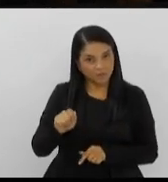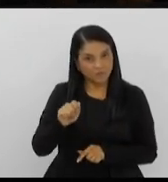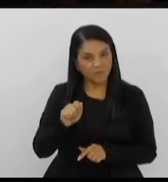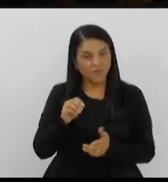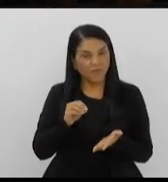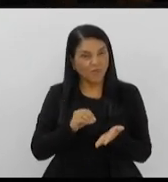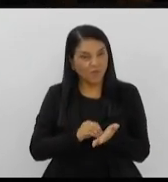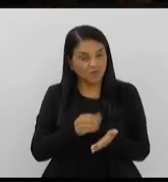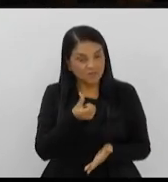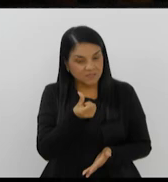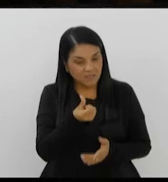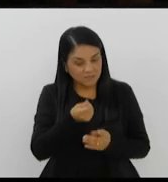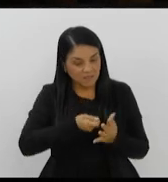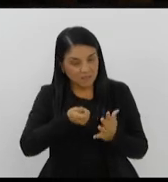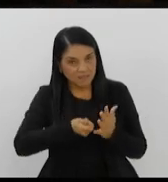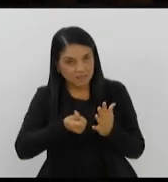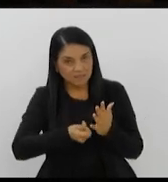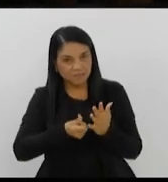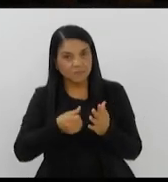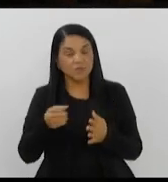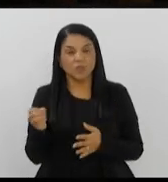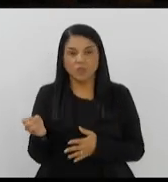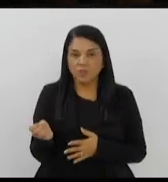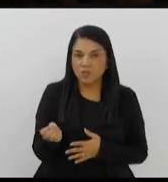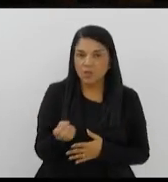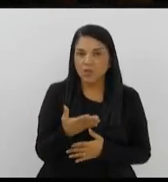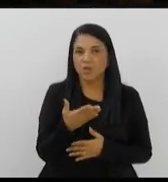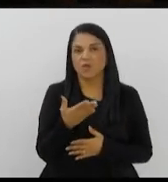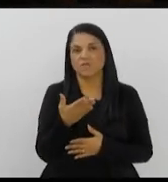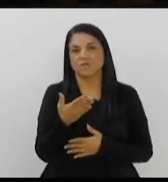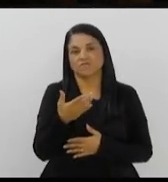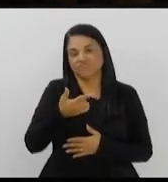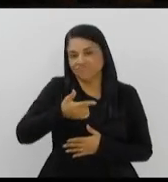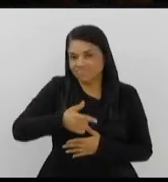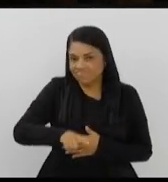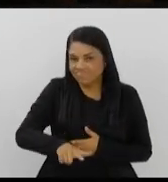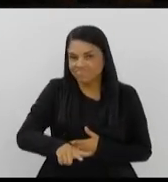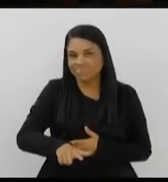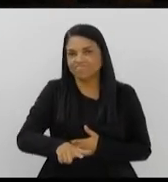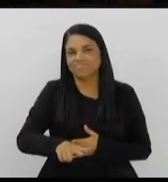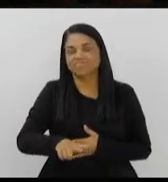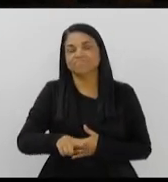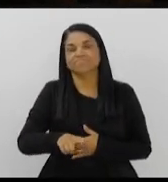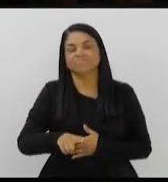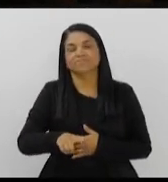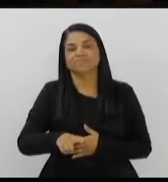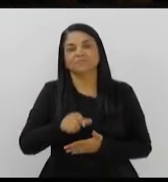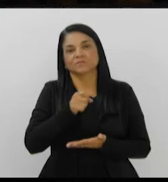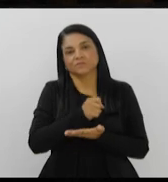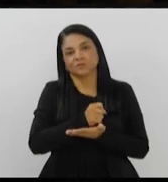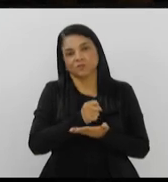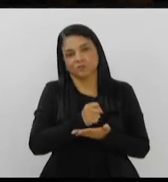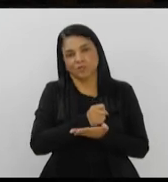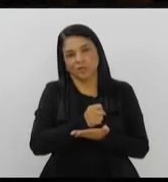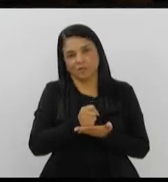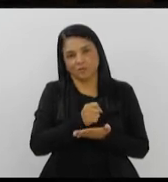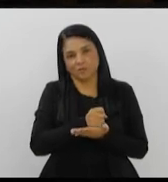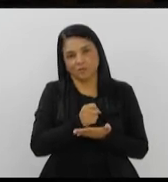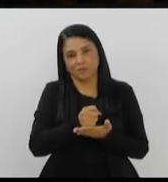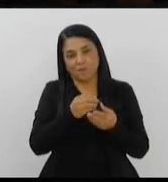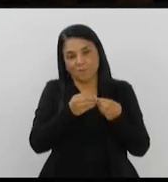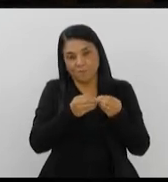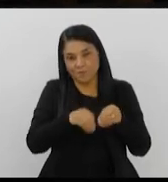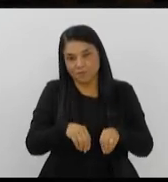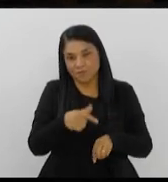faltam 6 meses para novamente vencer o contrato que levou um prejuízo